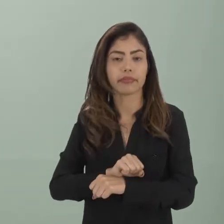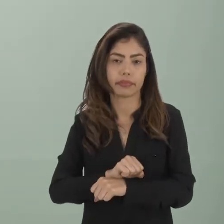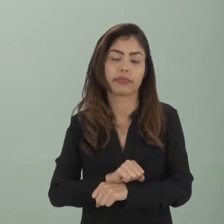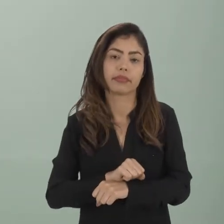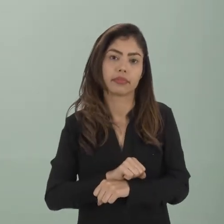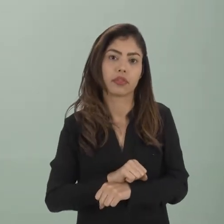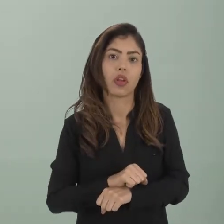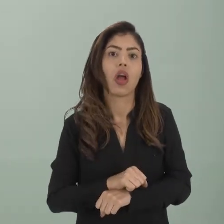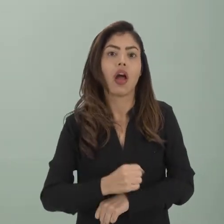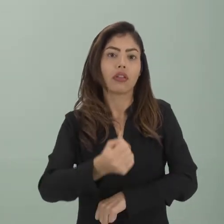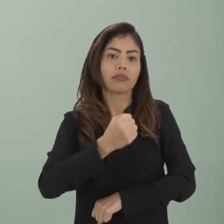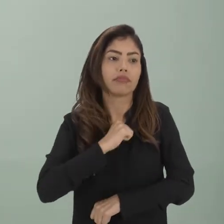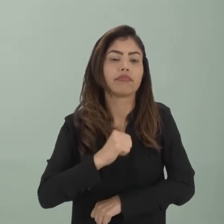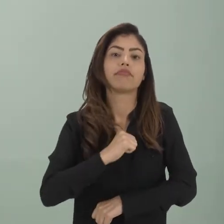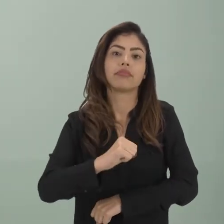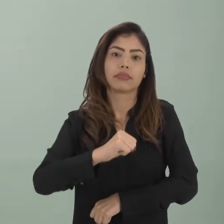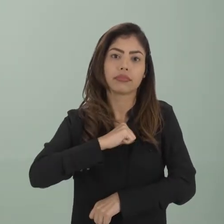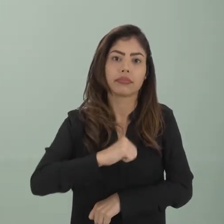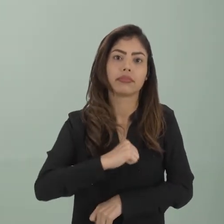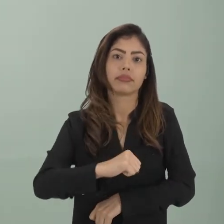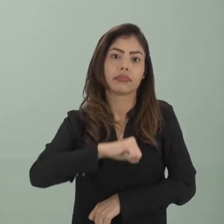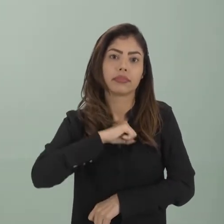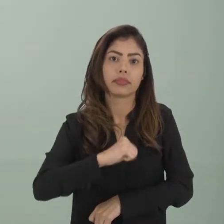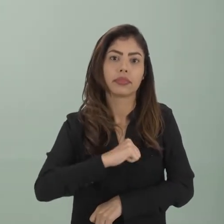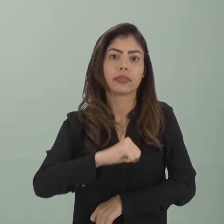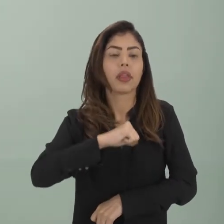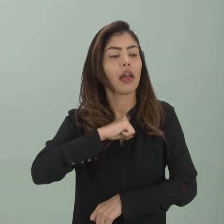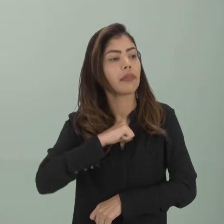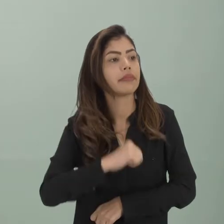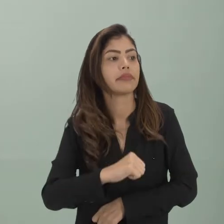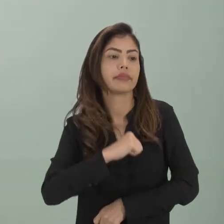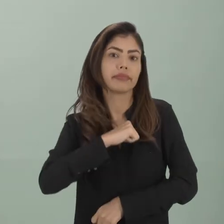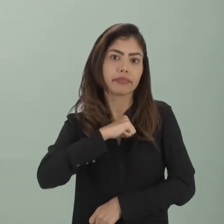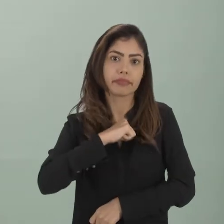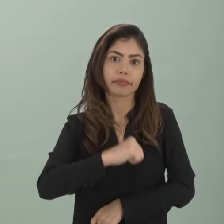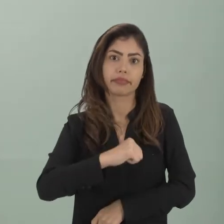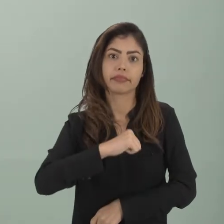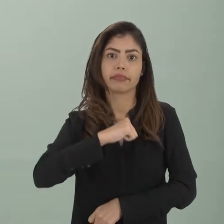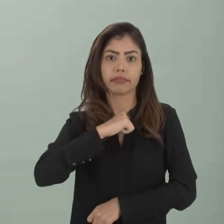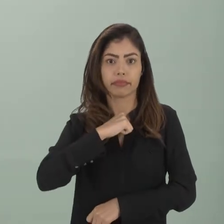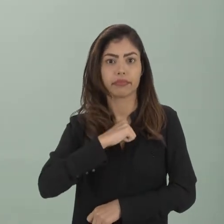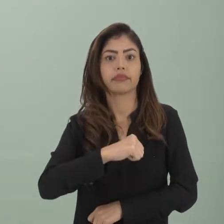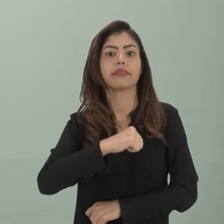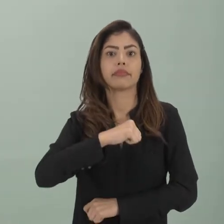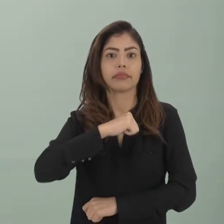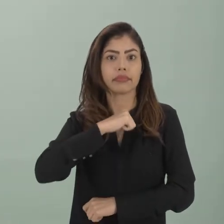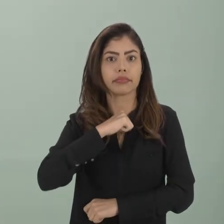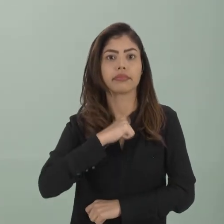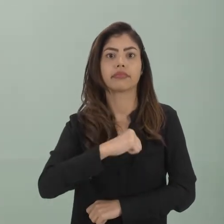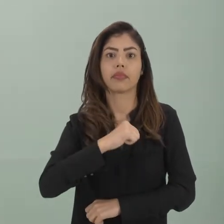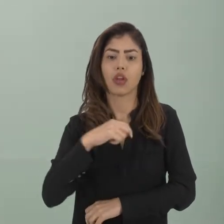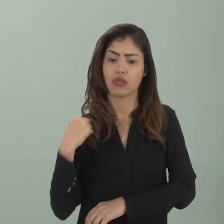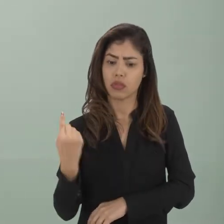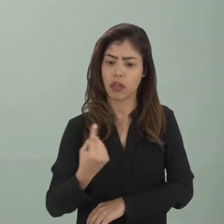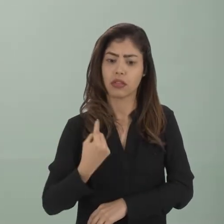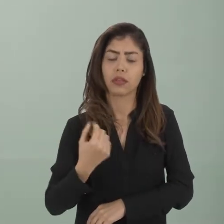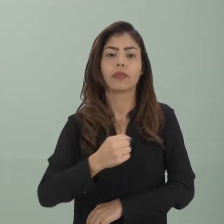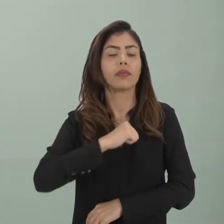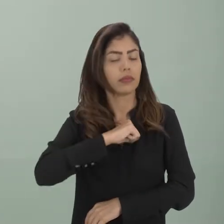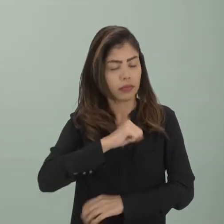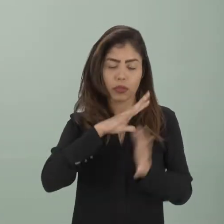nosso coração continua a bater de forma mais lenta, mas ele continua a bater sozinho. Ou seja,